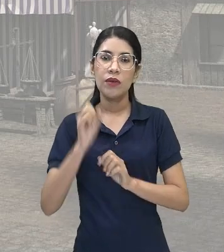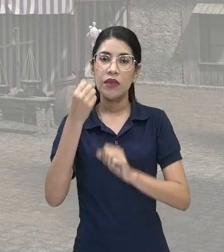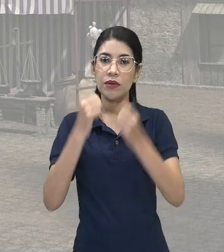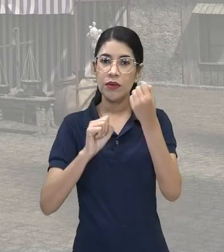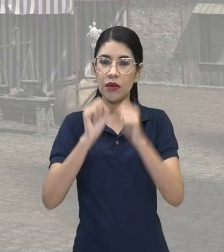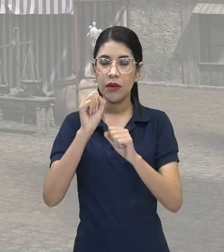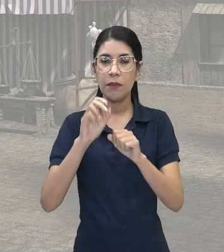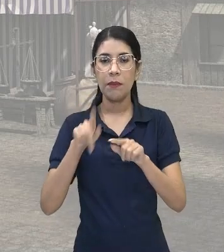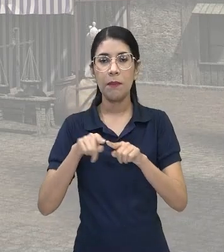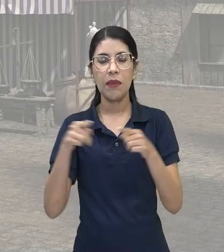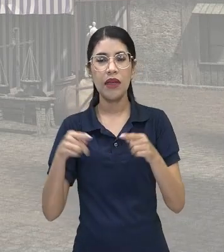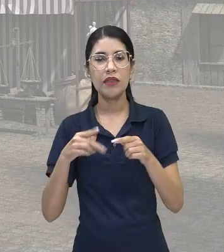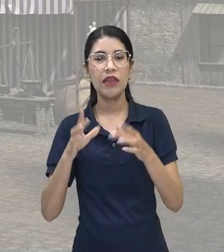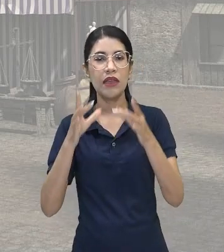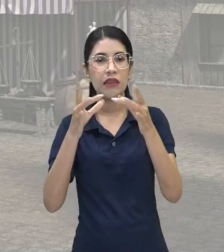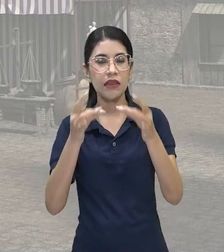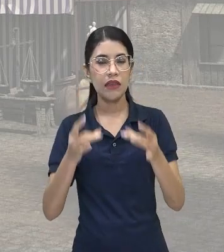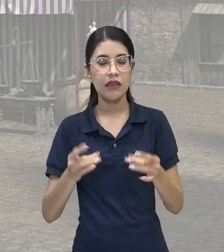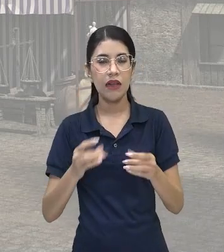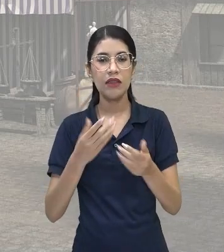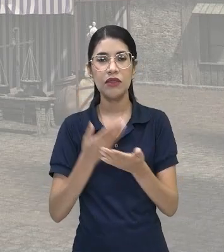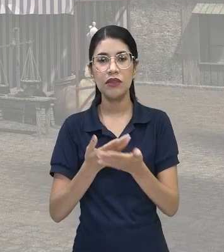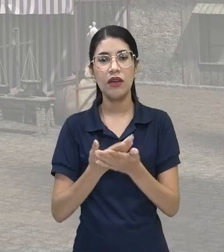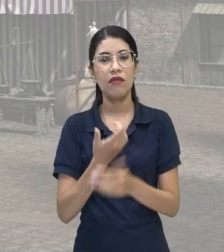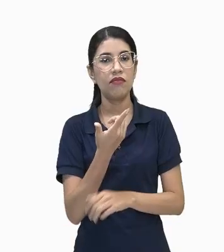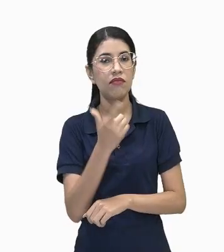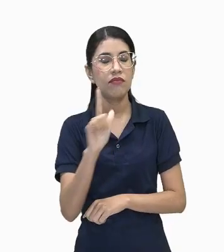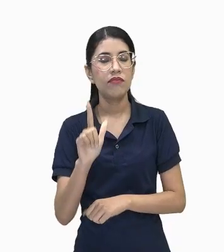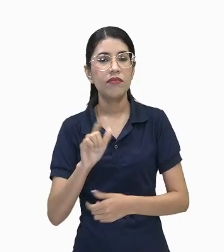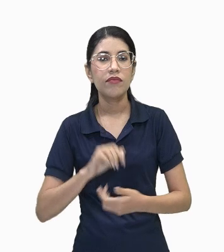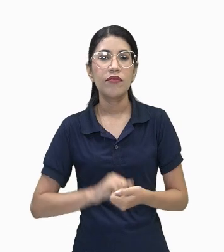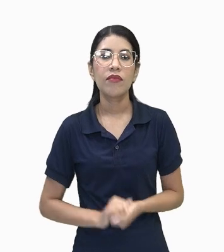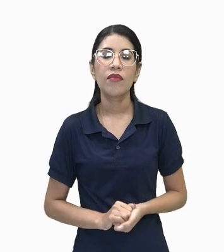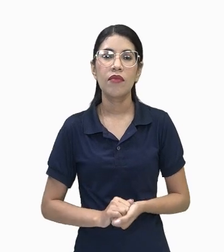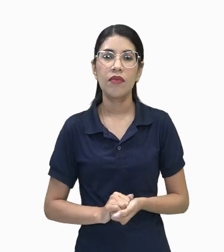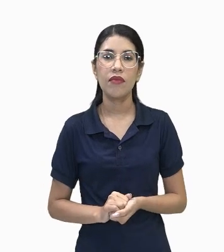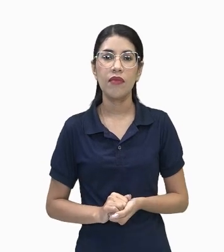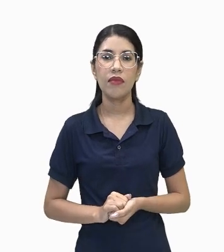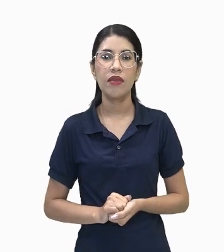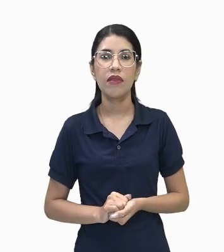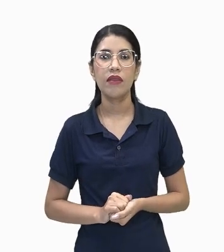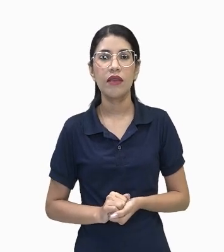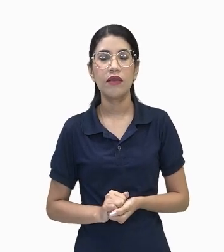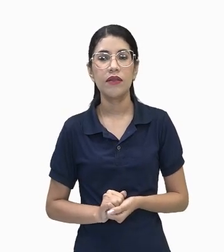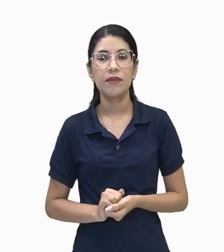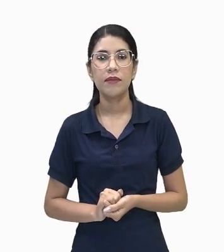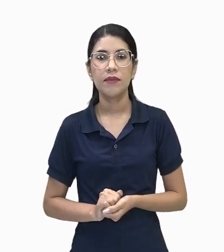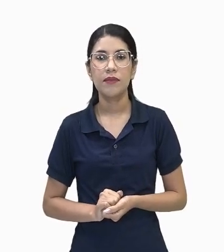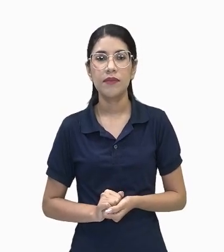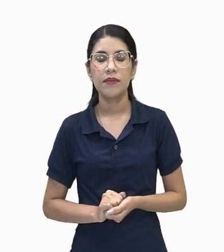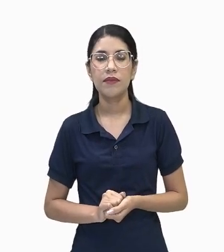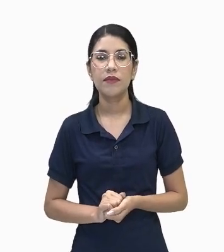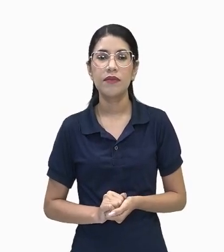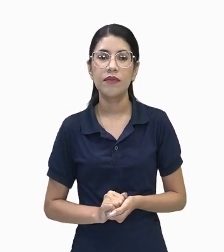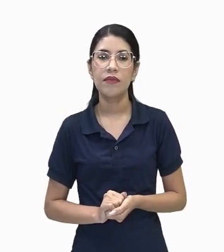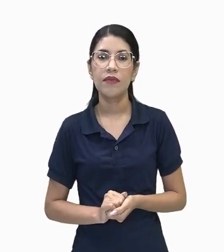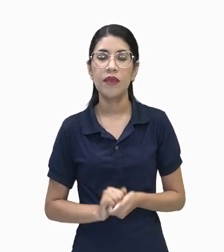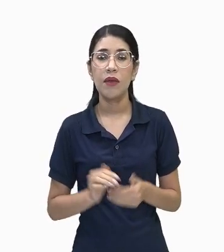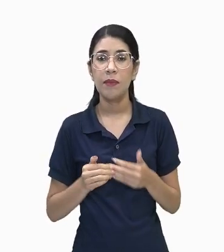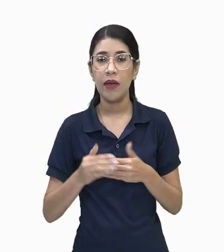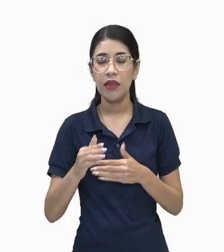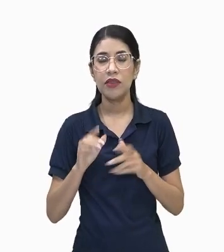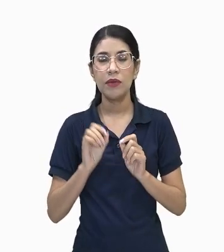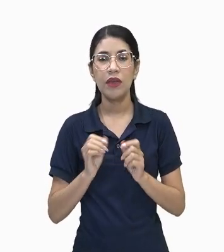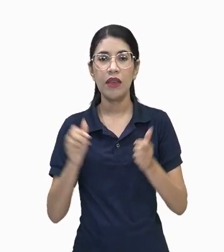é assunto para outras e outras aulas. Vamos ao texto. Vamos lá, galera. A partir da decadência do